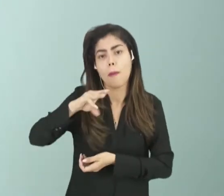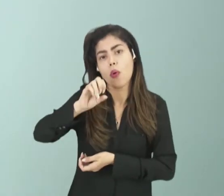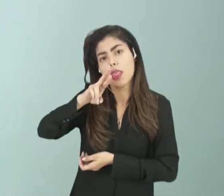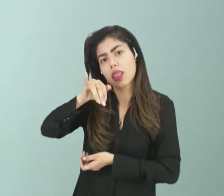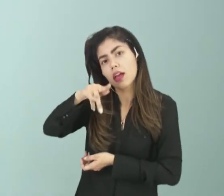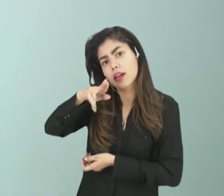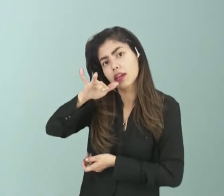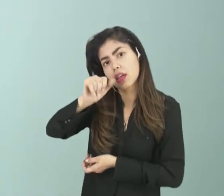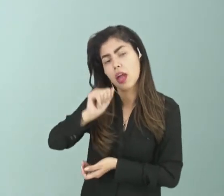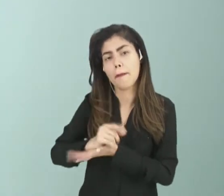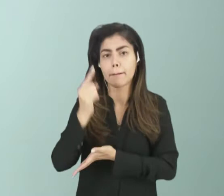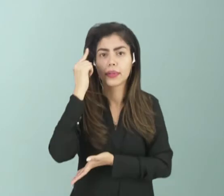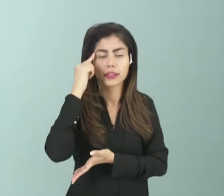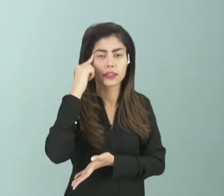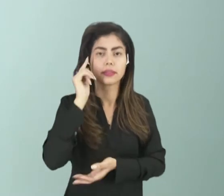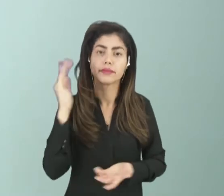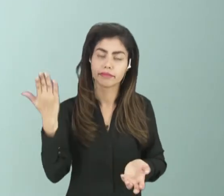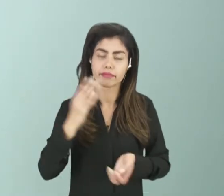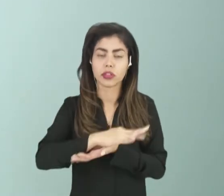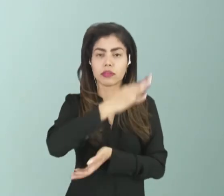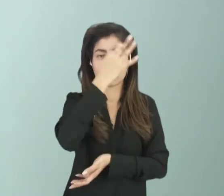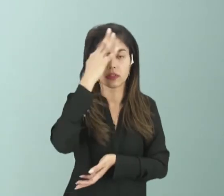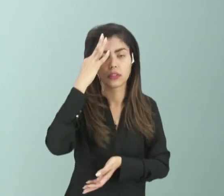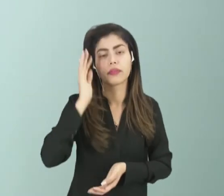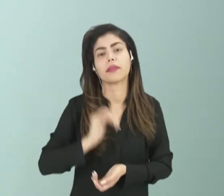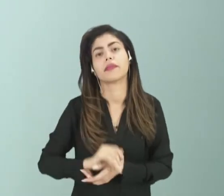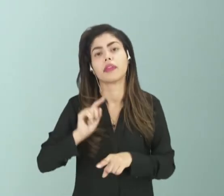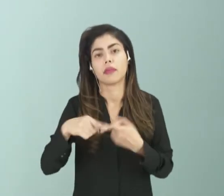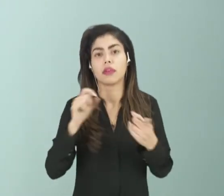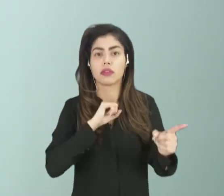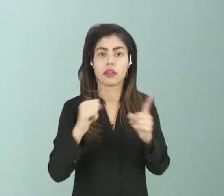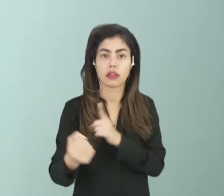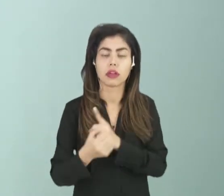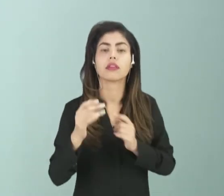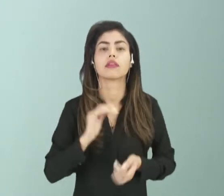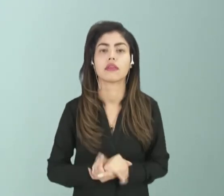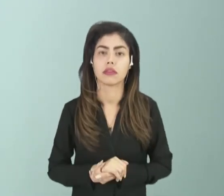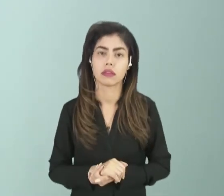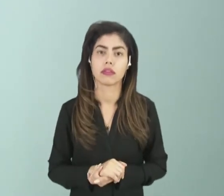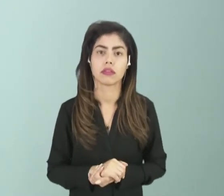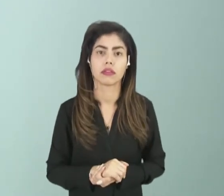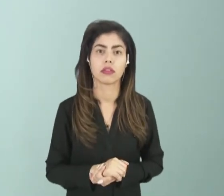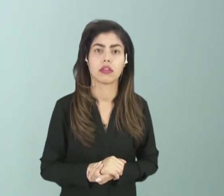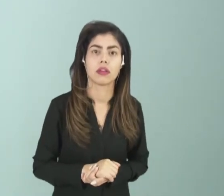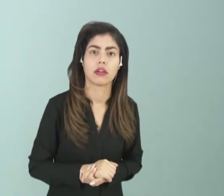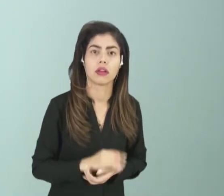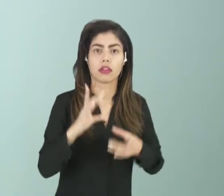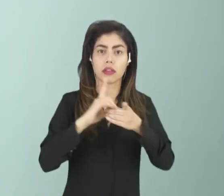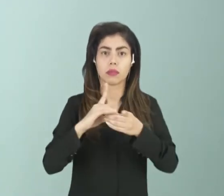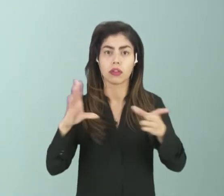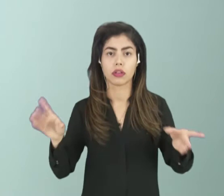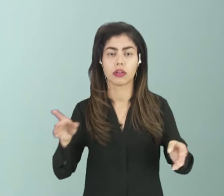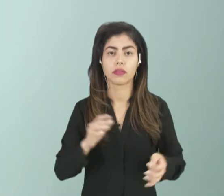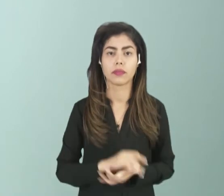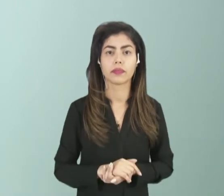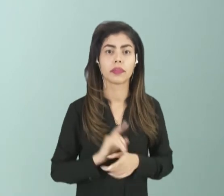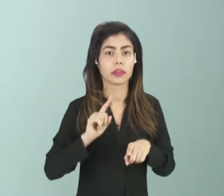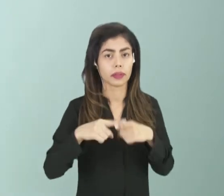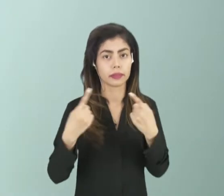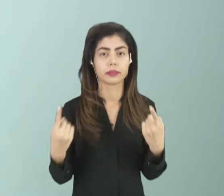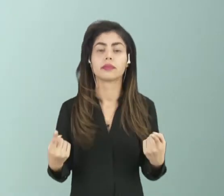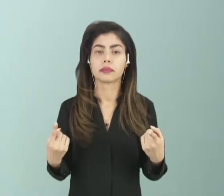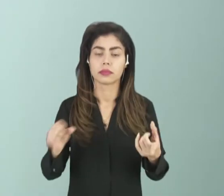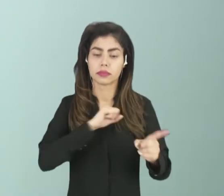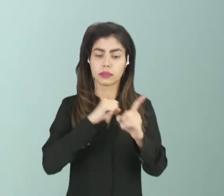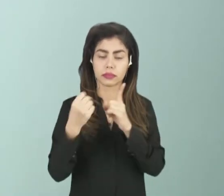monarquia pensada pelo Hobbes. Nós vivemos numa sociedade democrática, né? A república democrática. Mas é